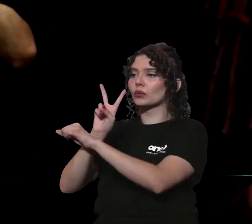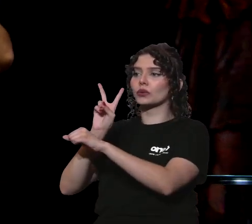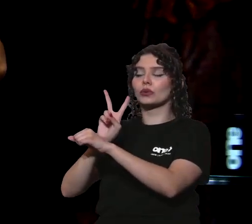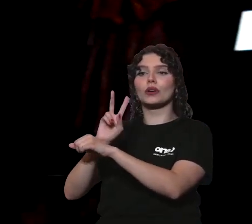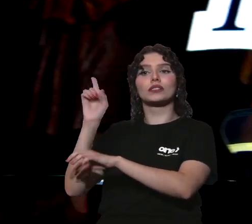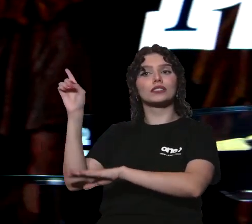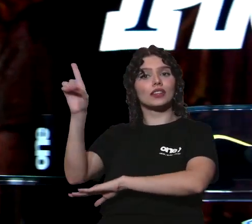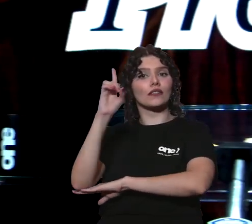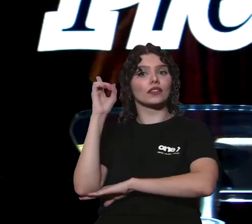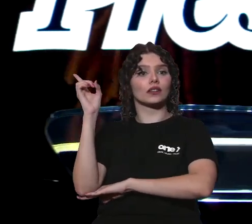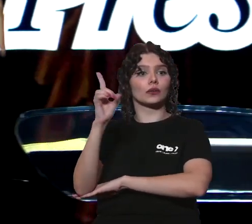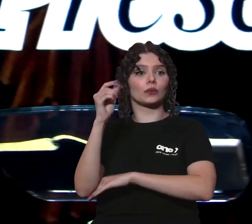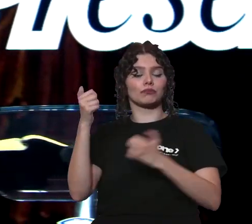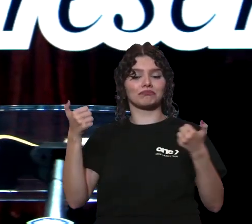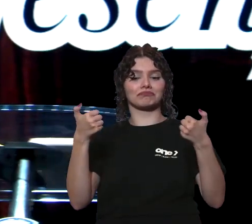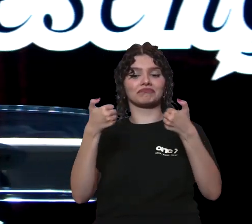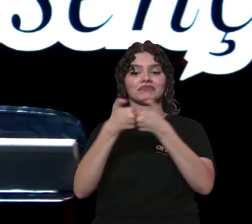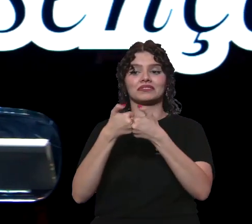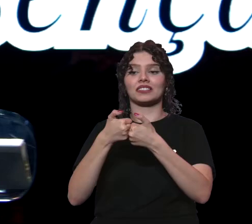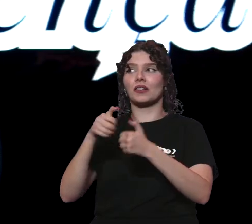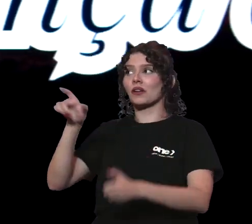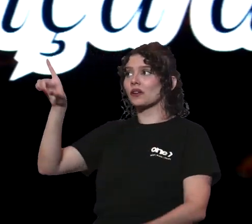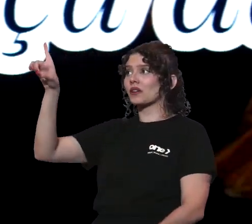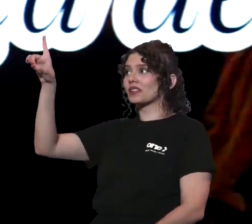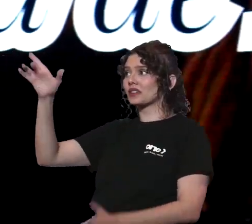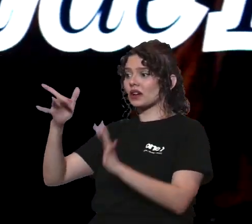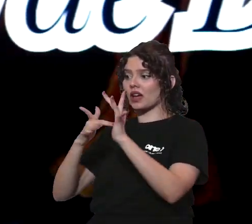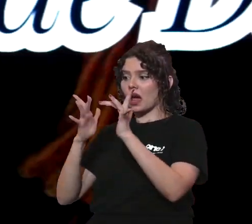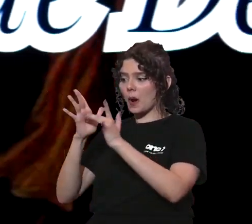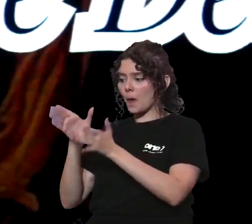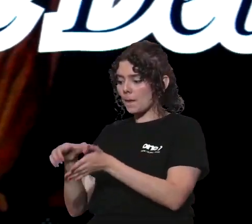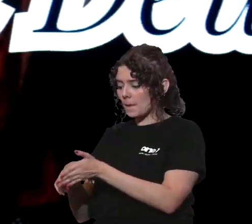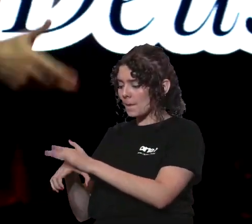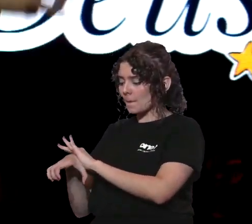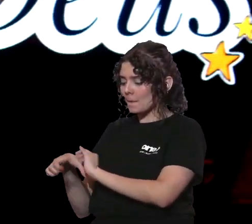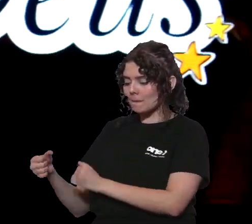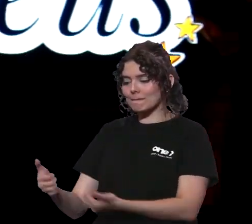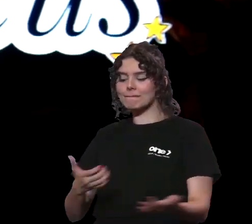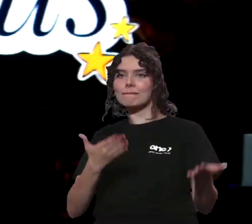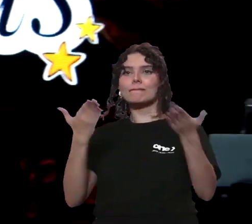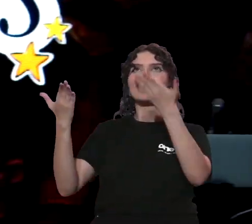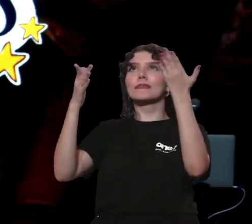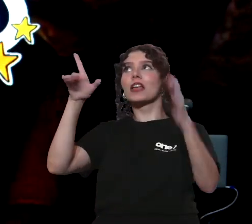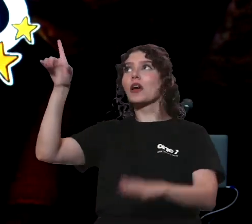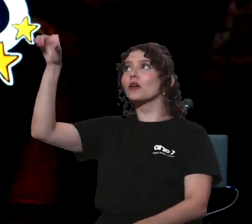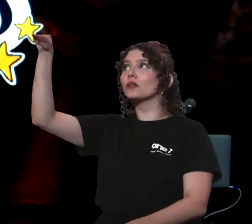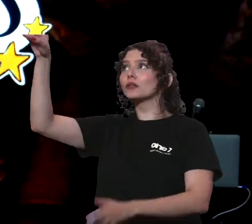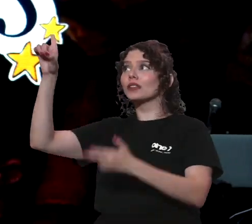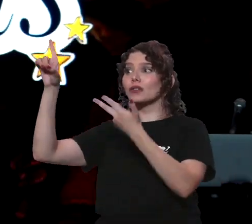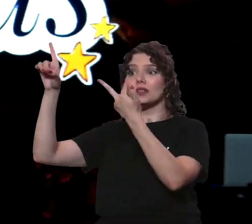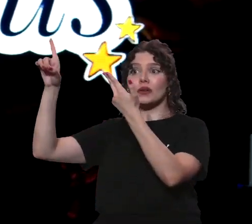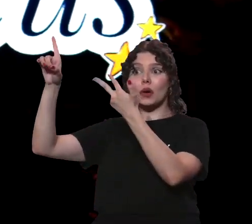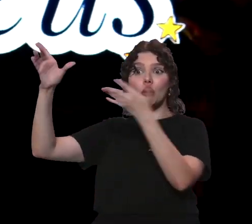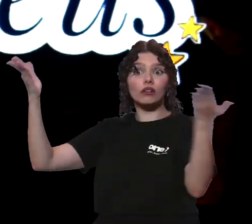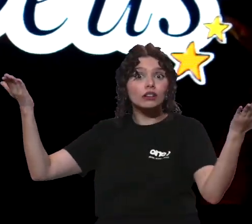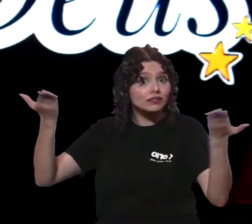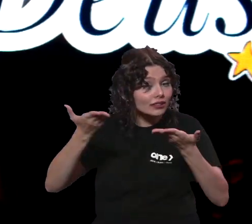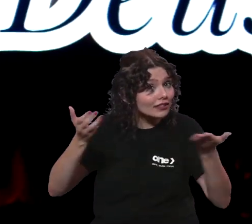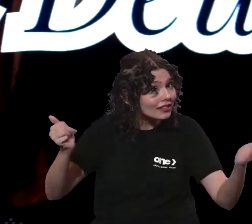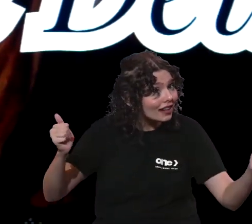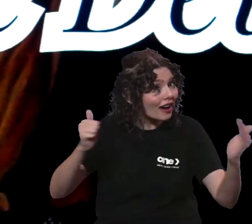arca, foi o mesmo Deus que ressuscitou Jesus dos mortos e é o mesmo Deus que está aqui.